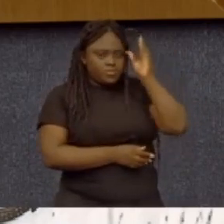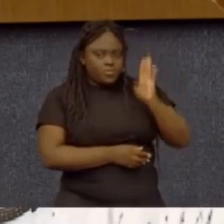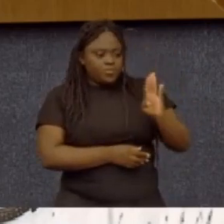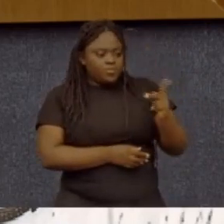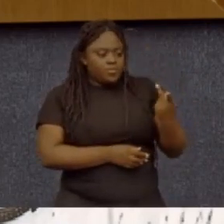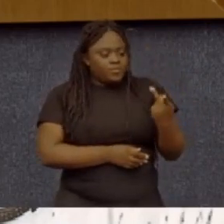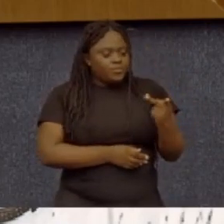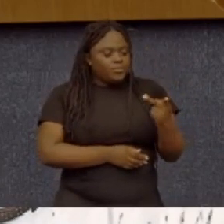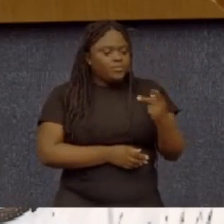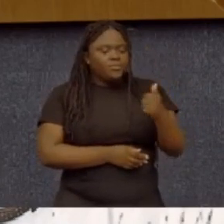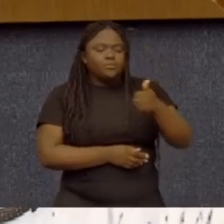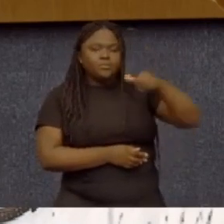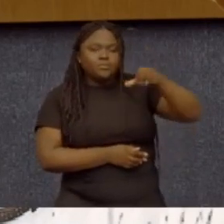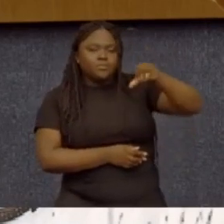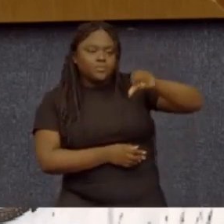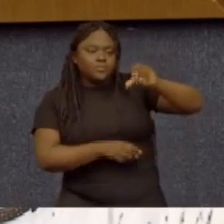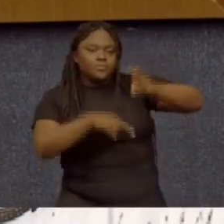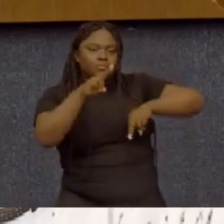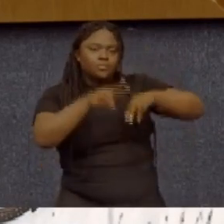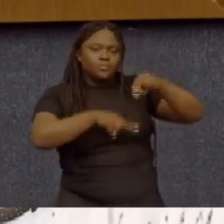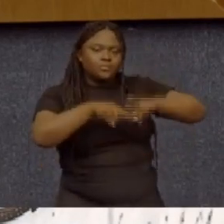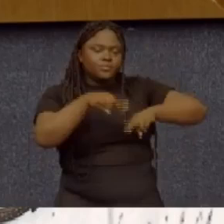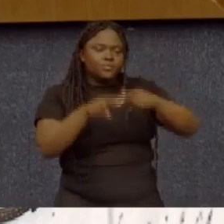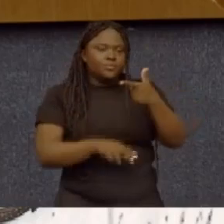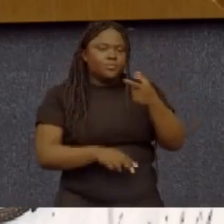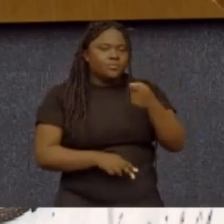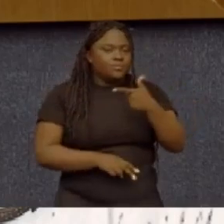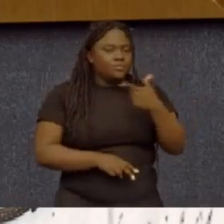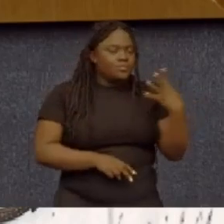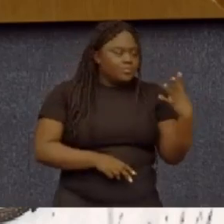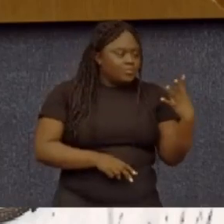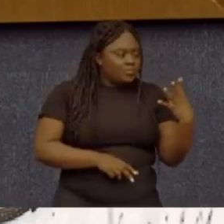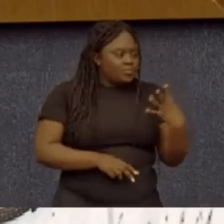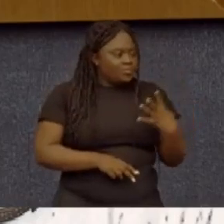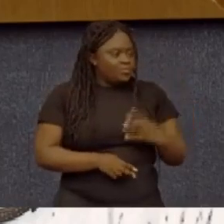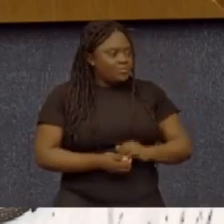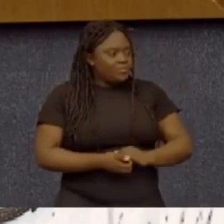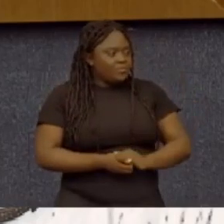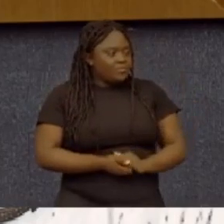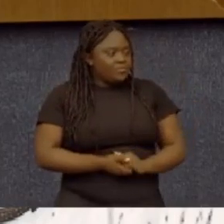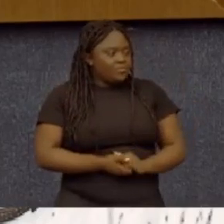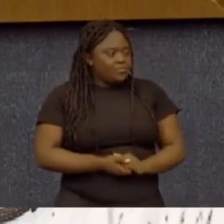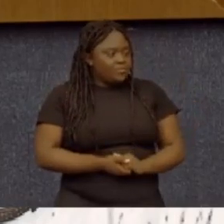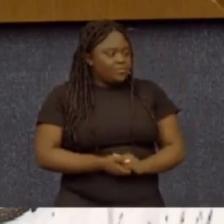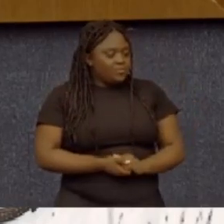Belo Horizonte, 19 de junho de 2024.